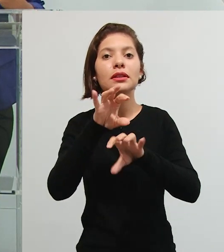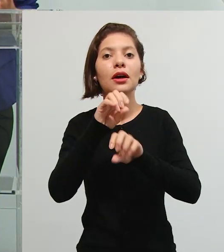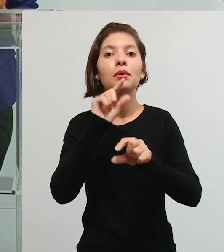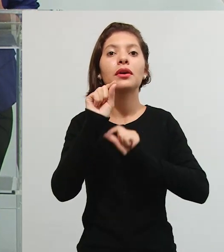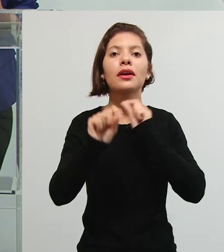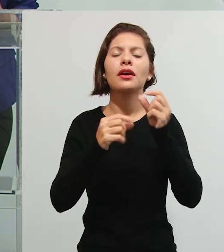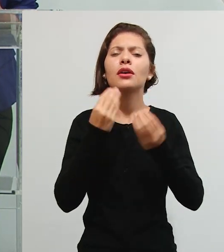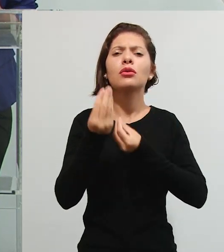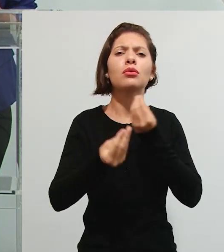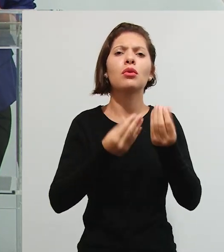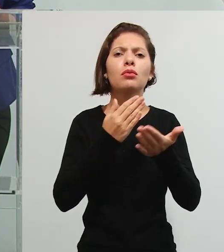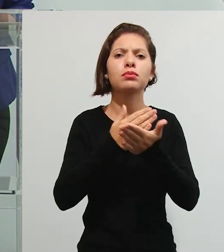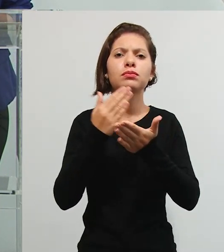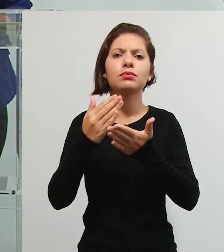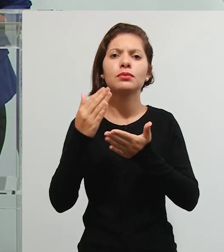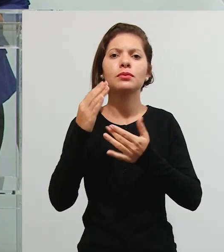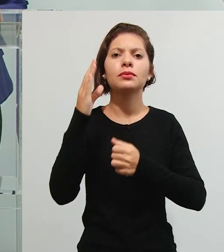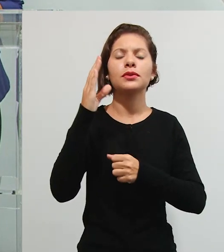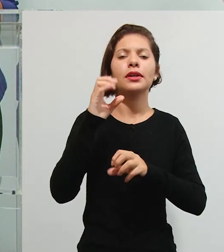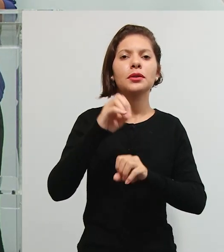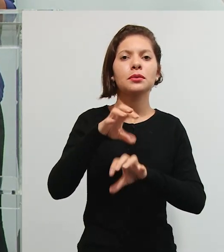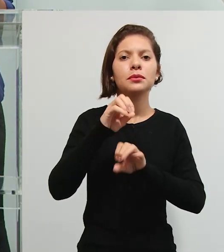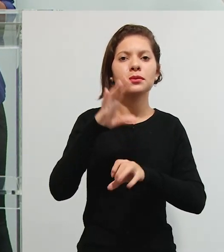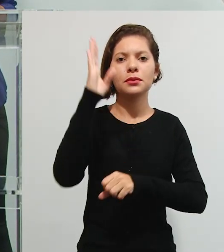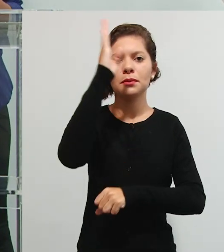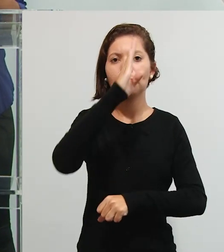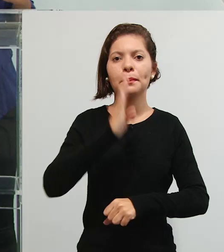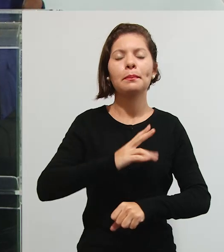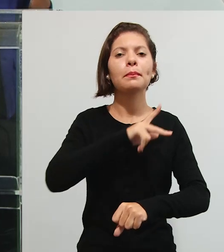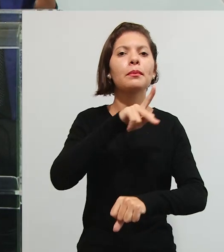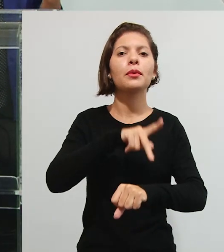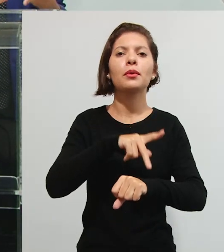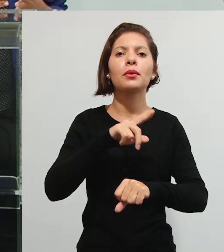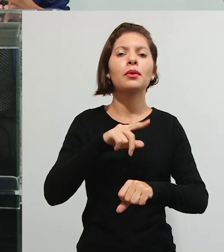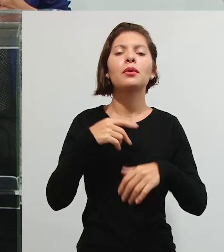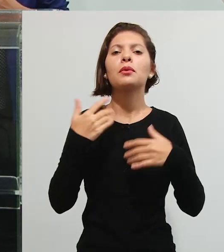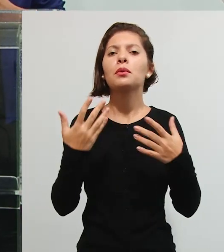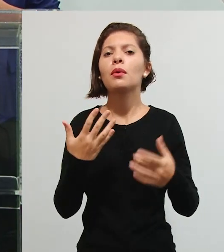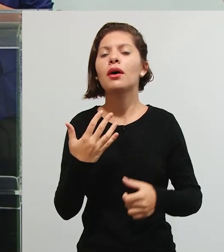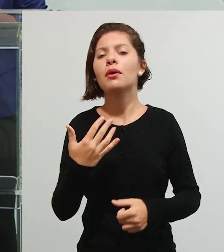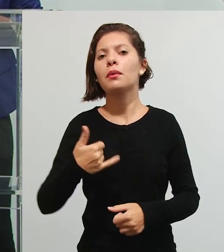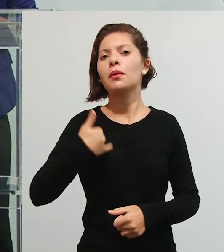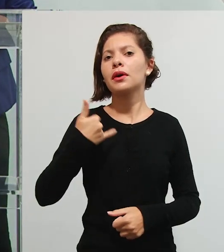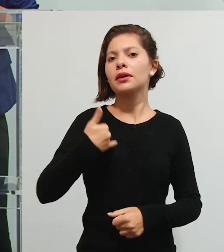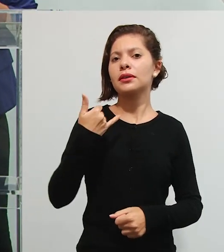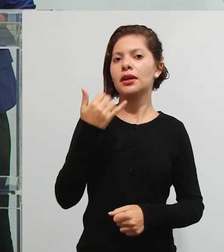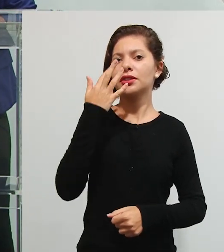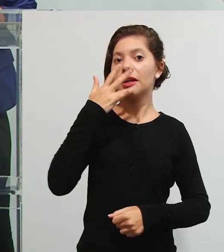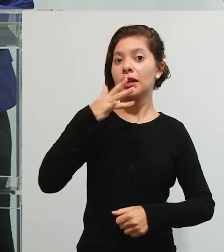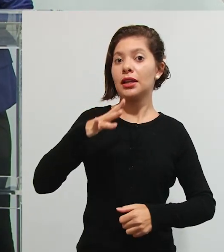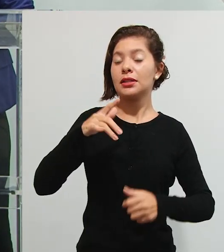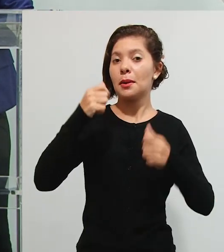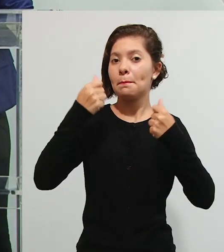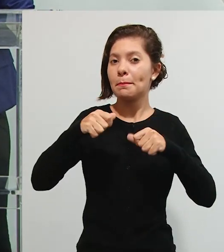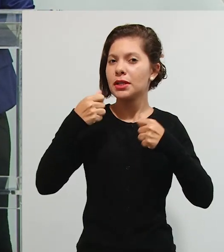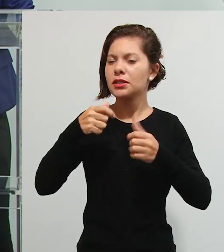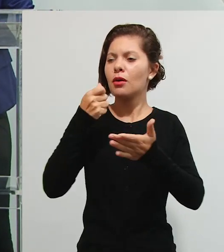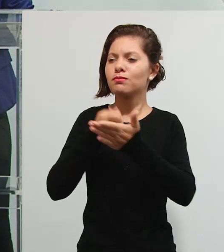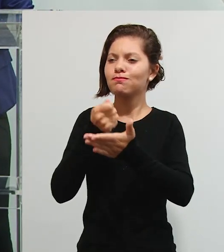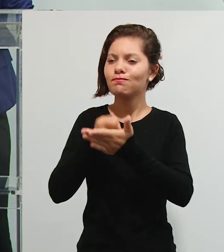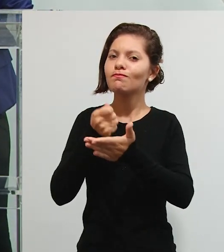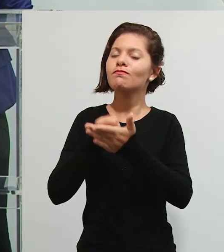se divide a educação no Brasil, em qual é a idade que a criança começa a ter a obrigatoriedade de estar